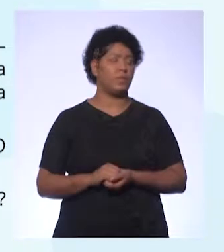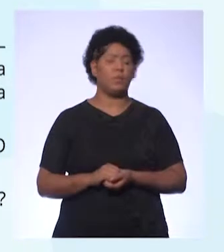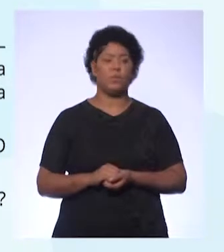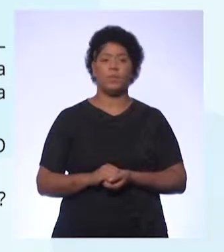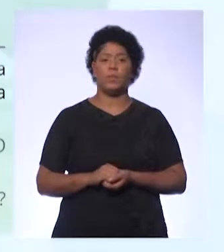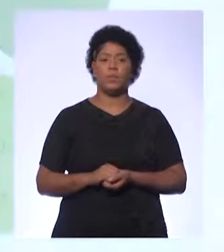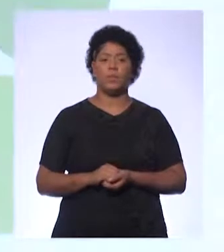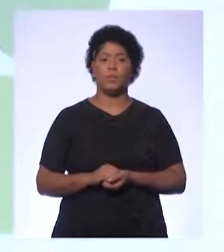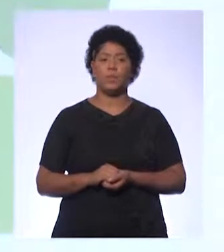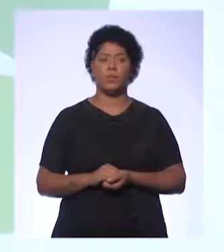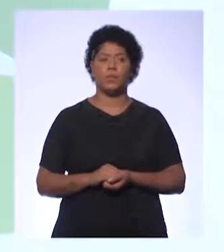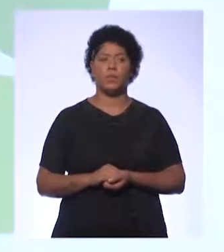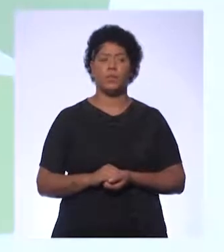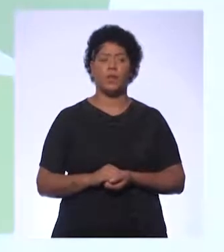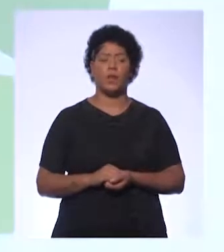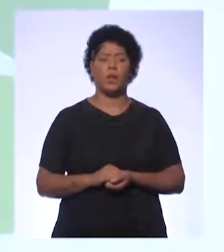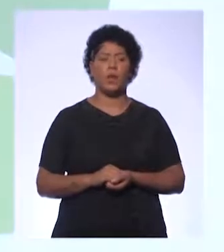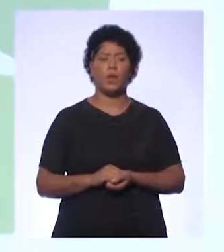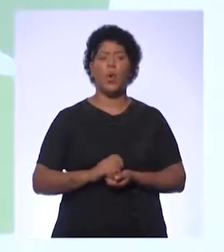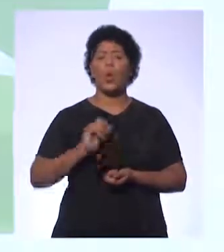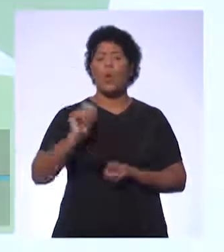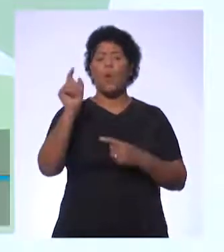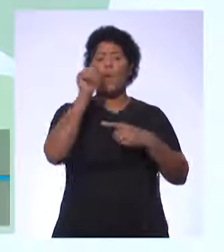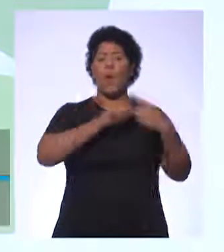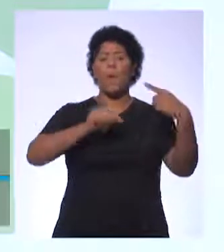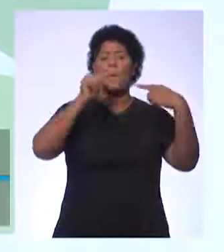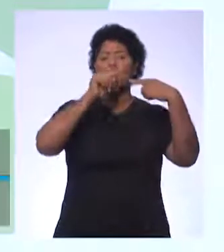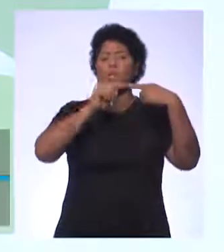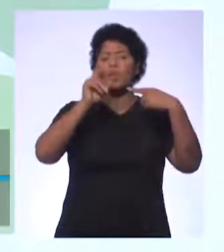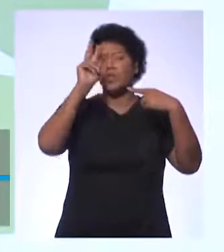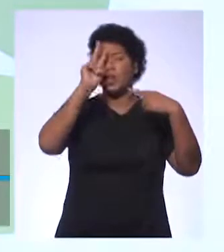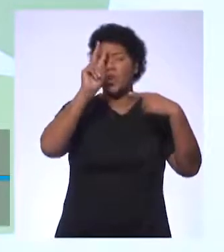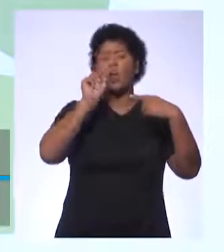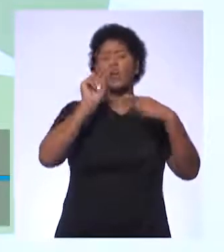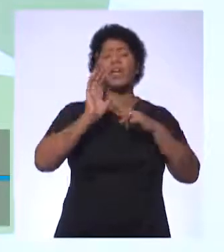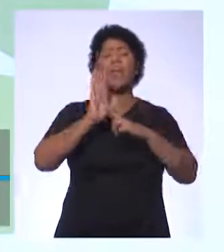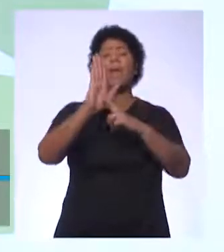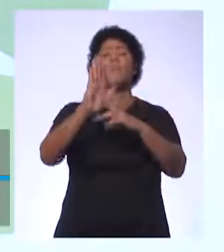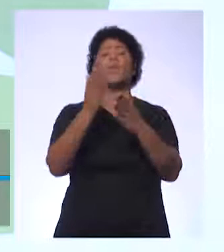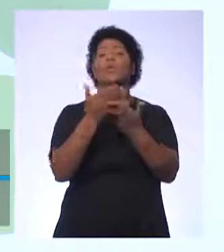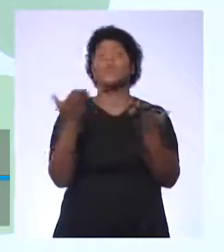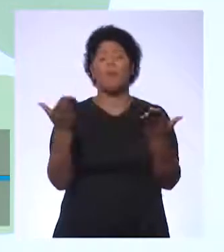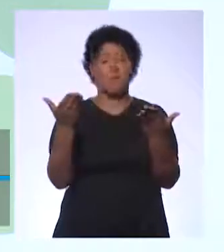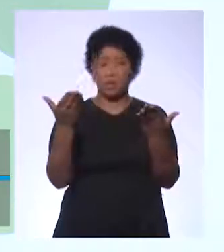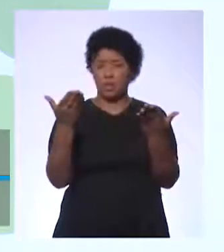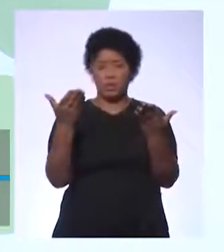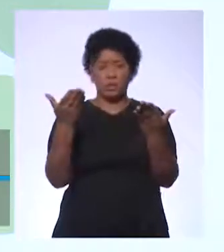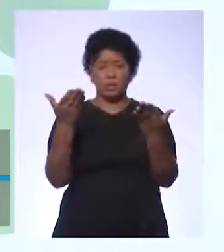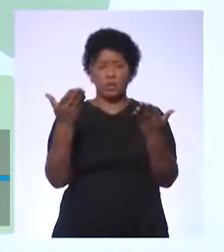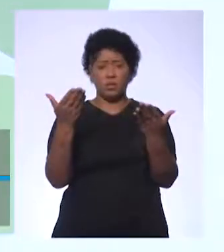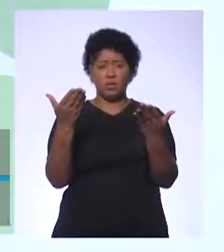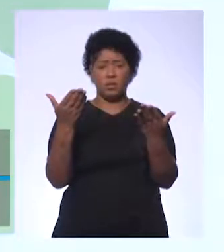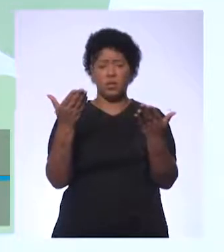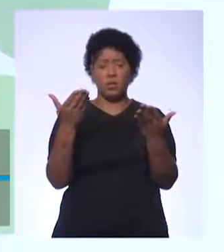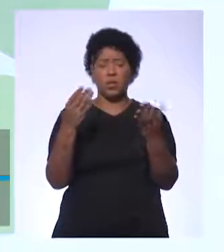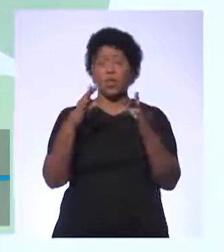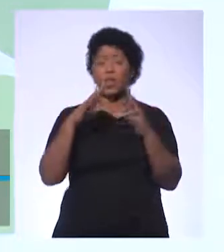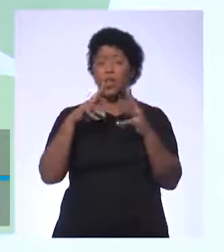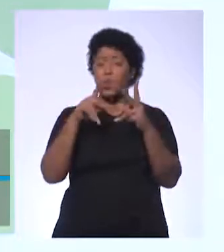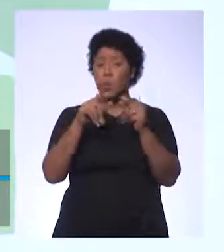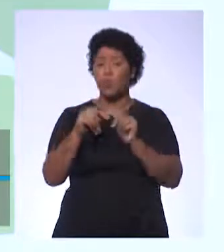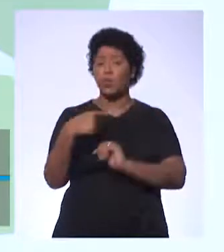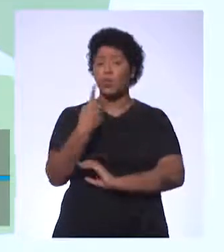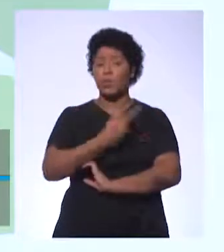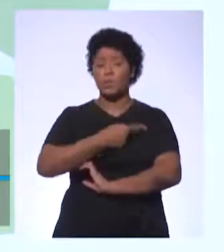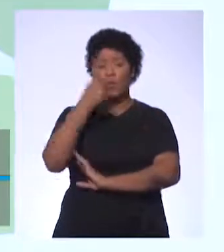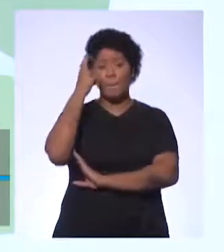história, qual que é o objetivo da história, o que ela quer levar, o clímax, tudo isso aí vai ter que estar